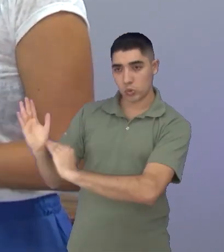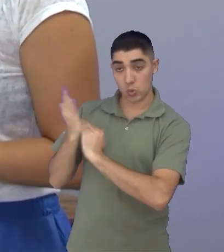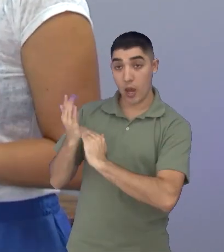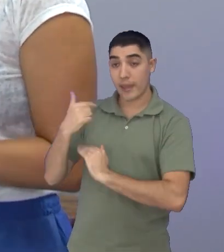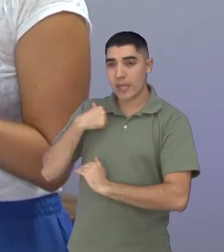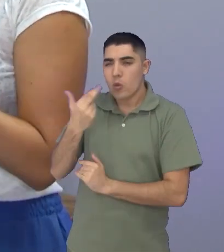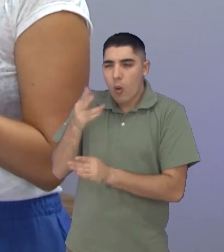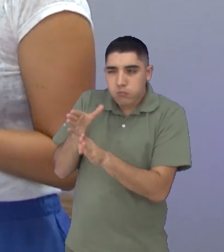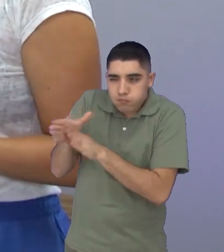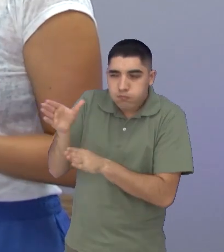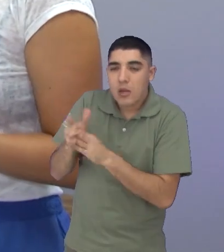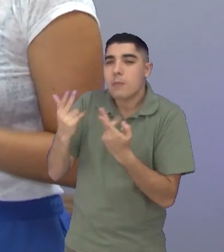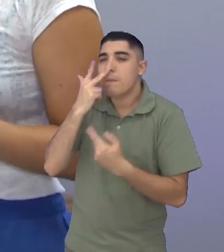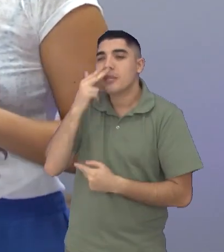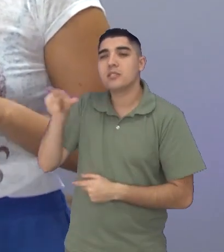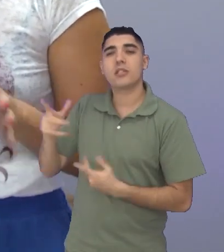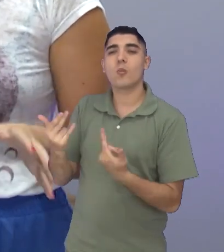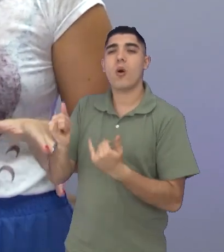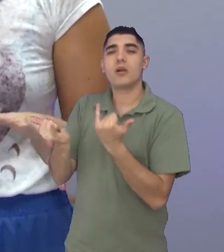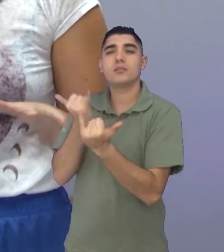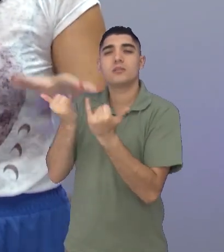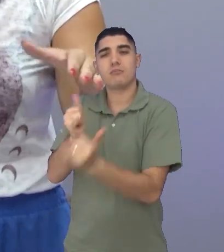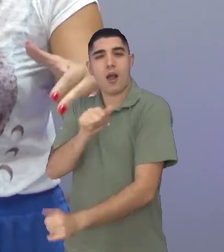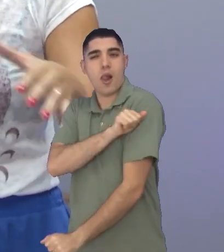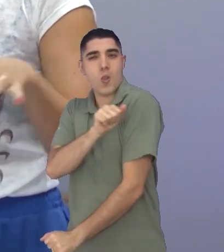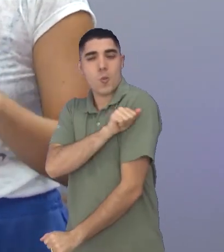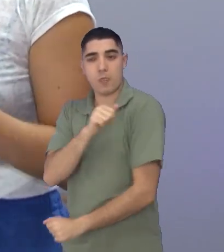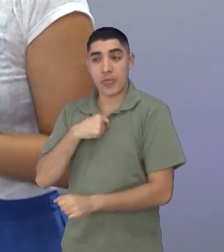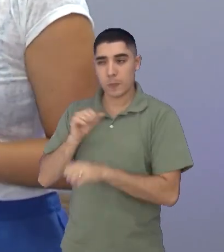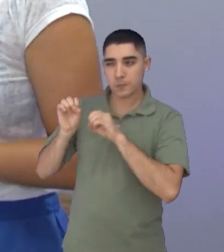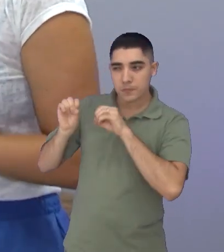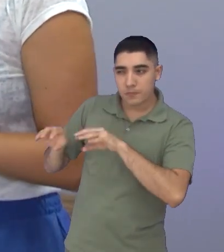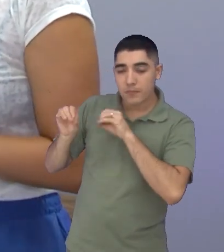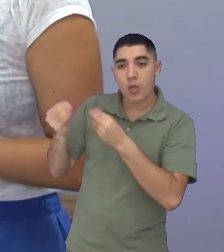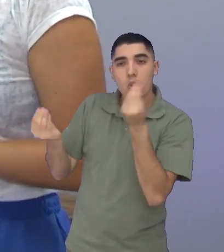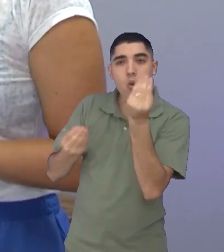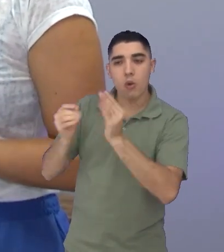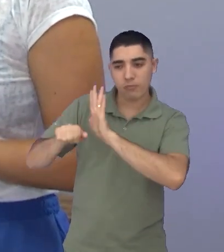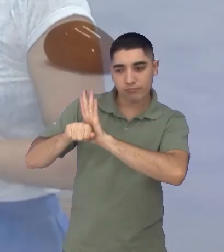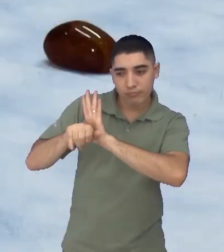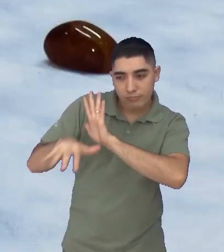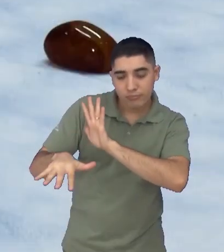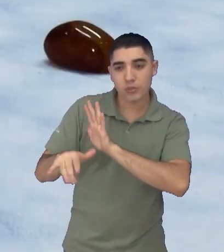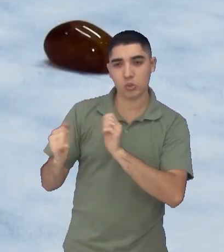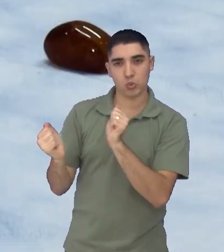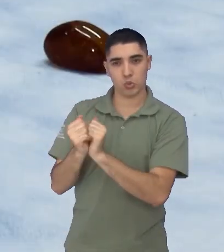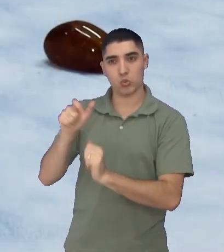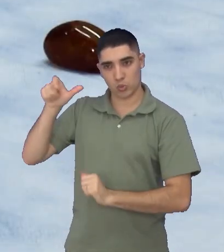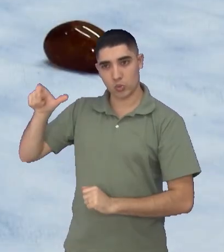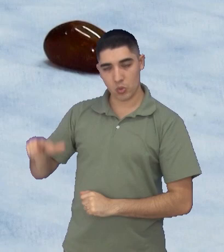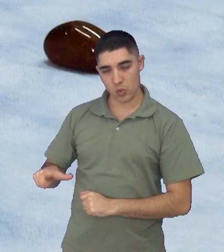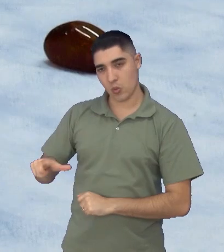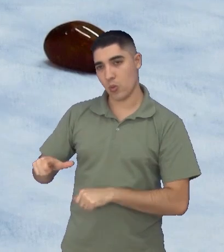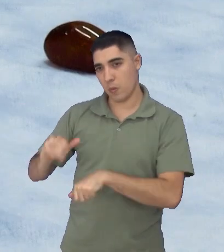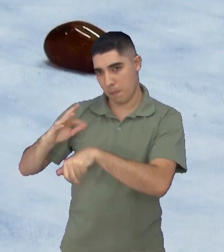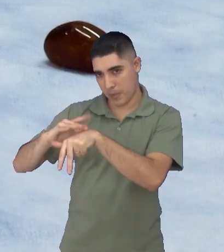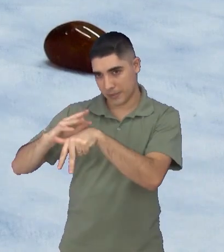uma aluna, como se você fosse minha aluna, e eu vou te ensinar como aplicar reiki no paciente.